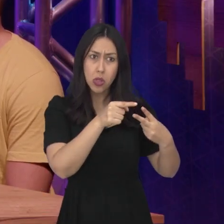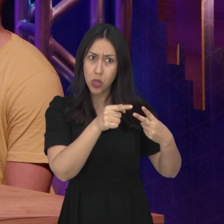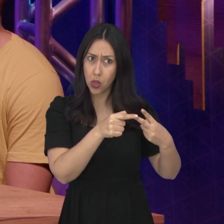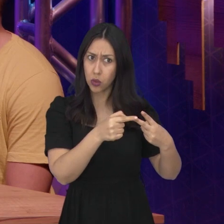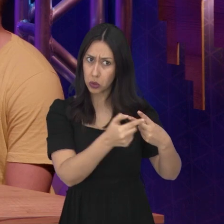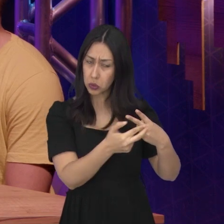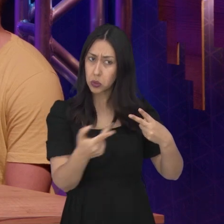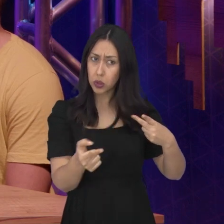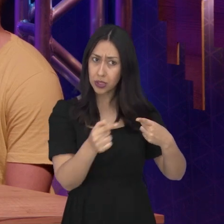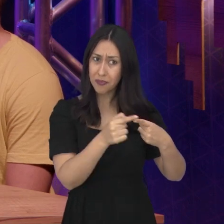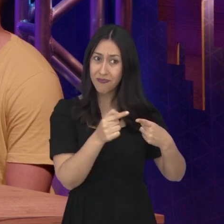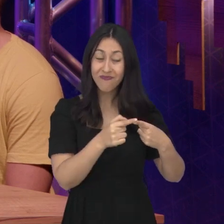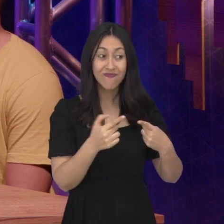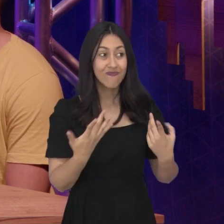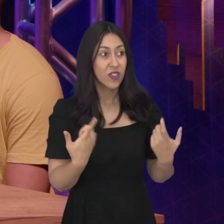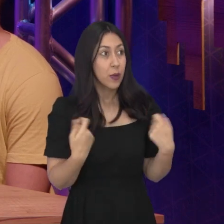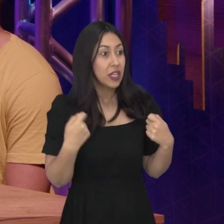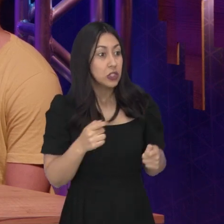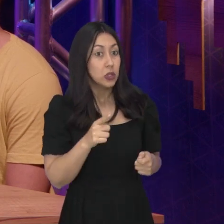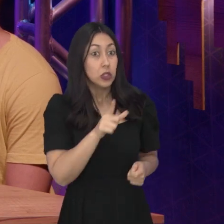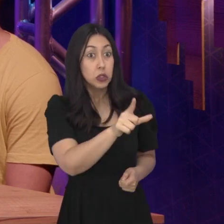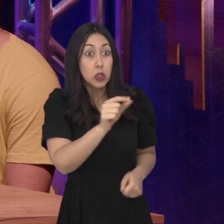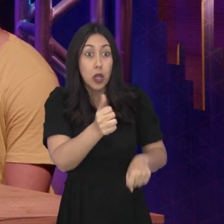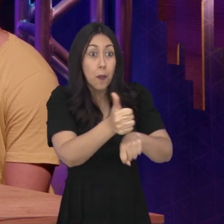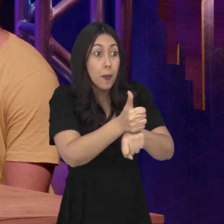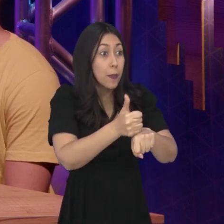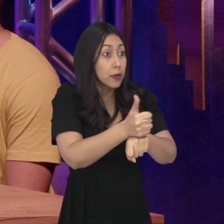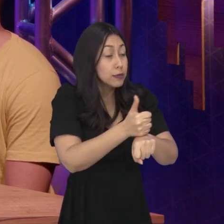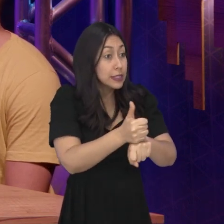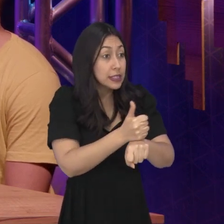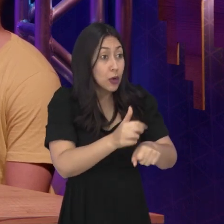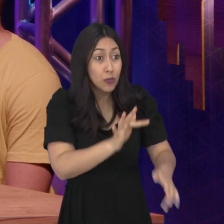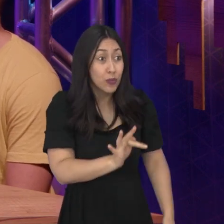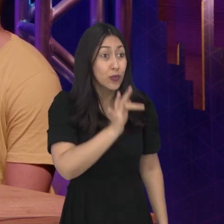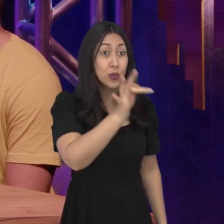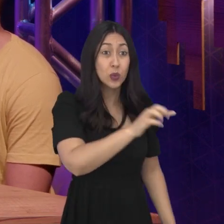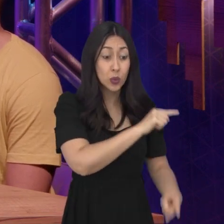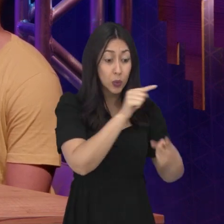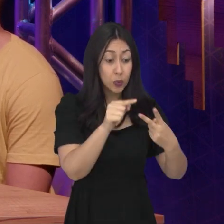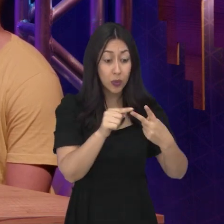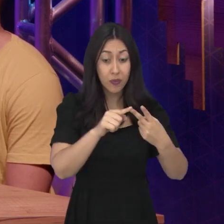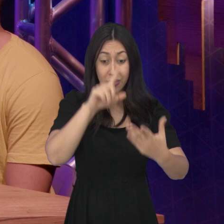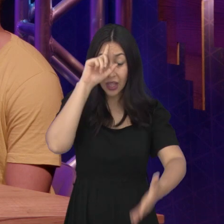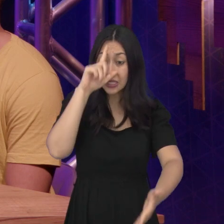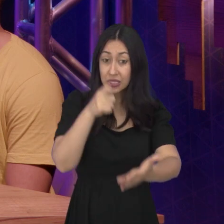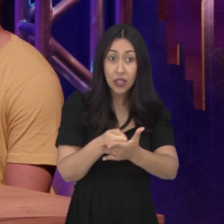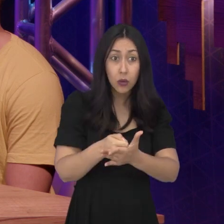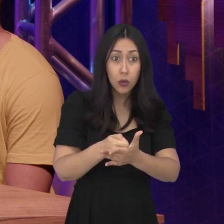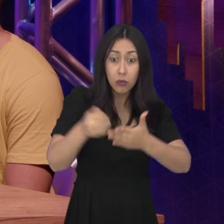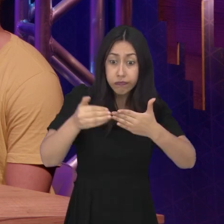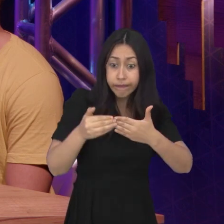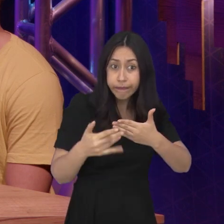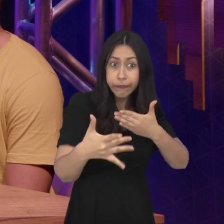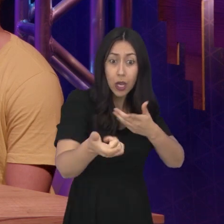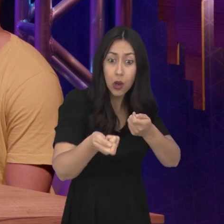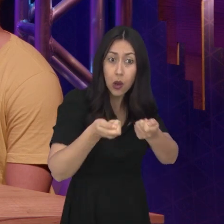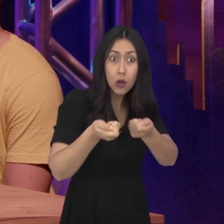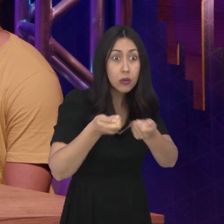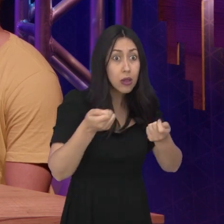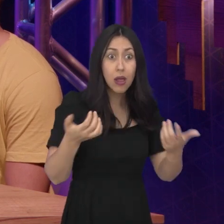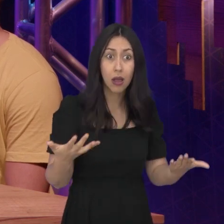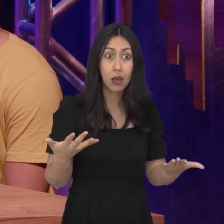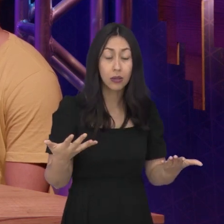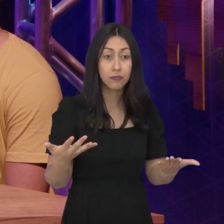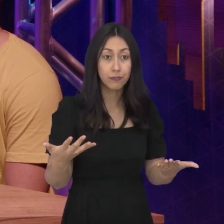observamos dois tipos de angústias. A da necessidade da escolha de uma carreira, nem sempre certa, e a da decisão que supostamente vai